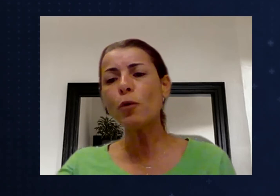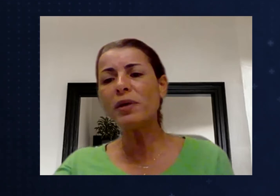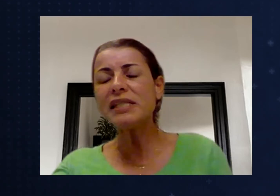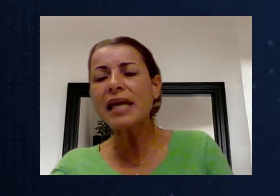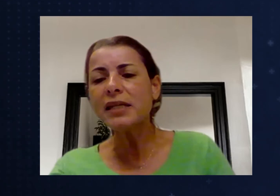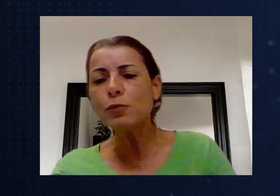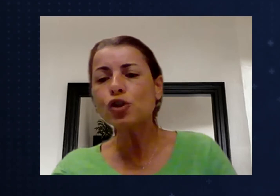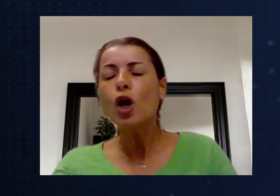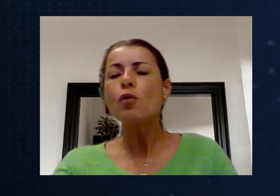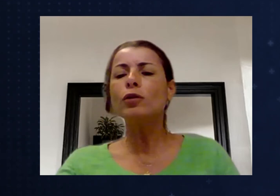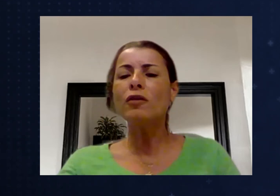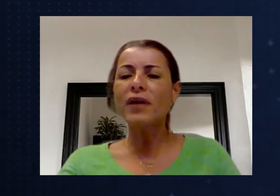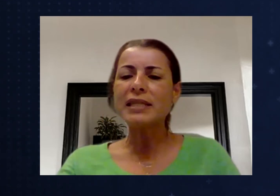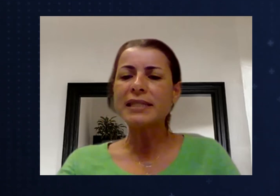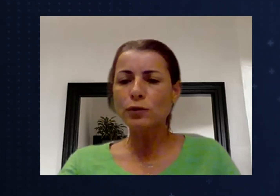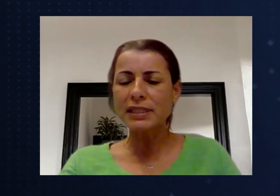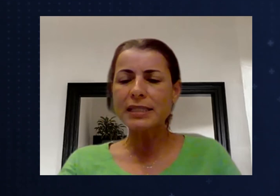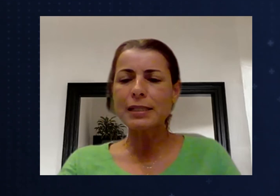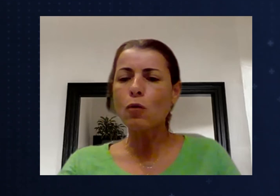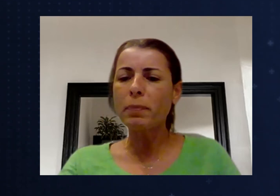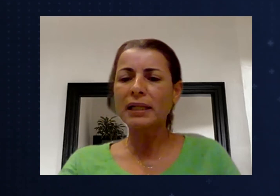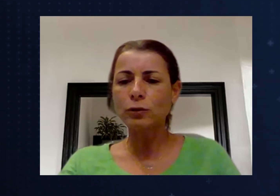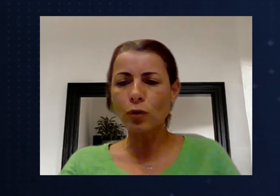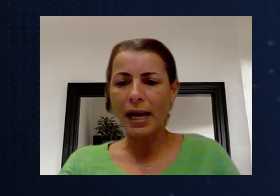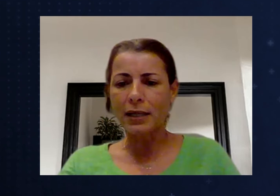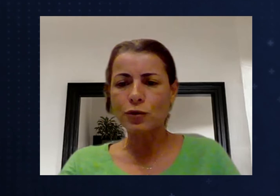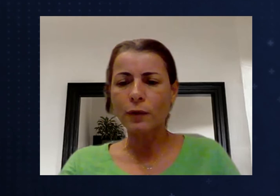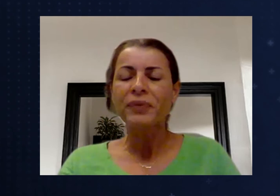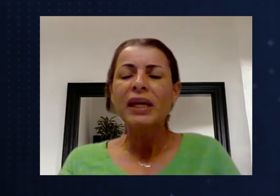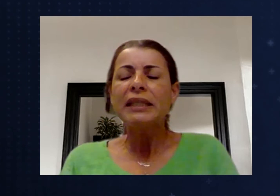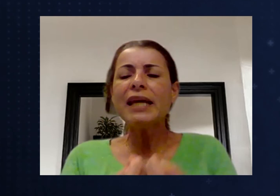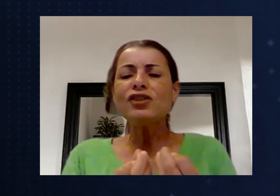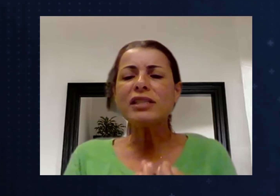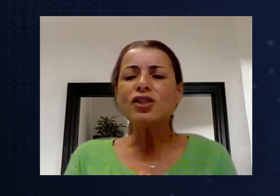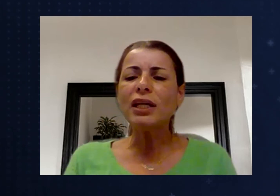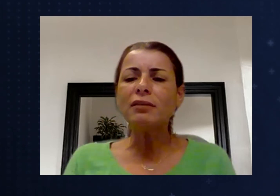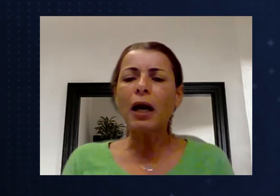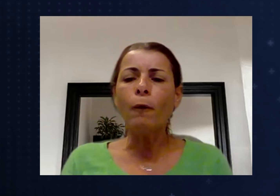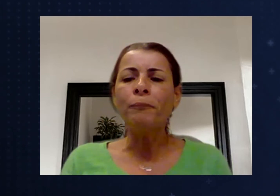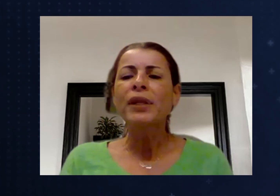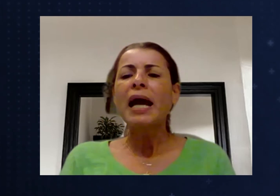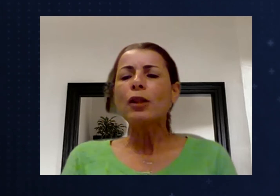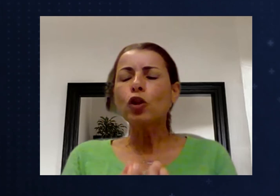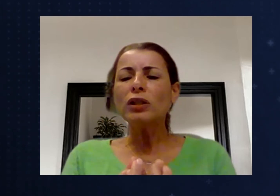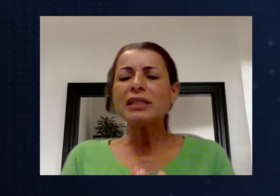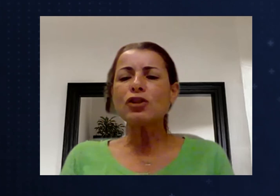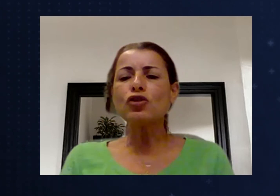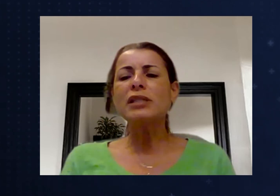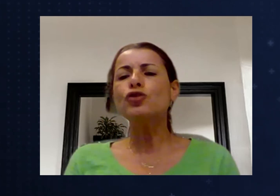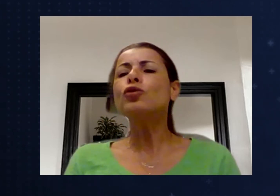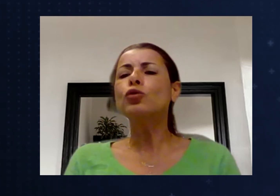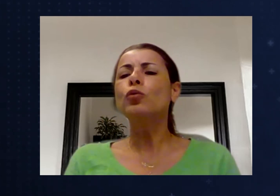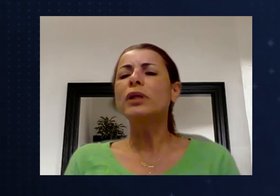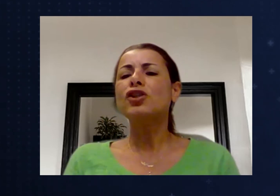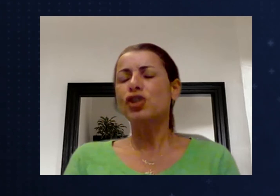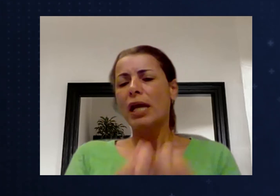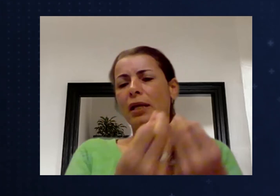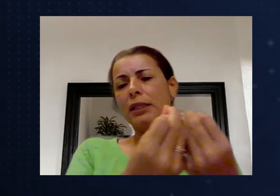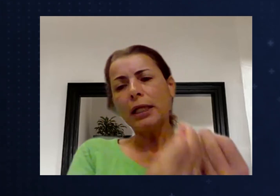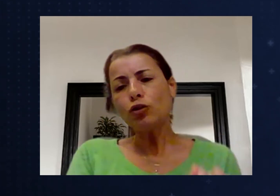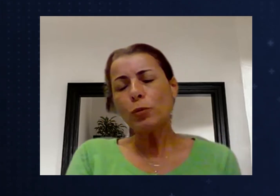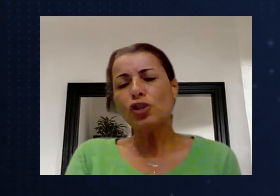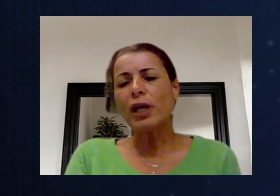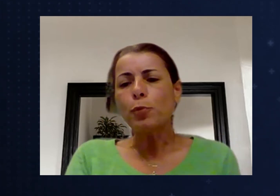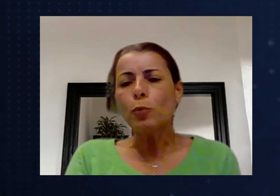nos desmobilizaríamos quando houvesse a elucidação completa do caso. Desde esse dia, então, todas as nossas